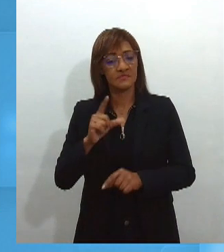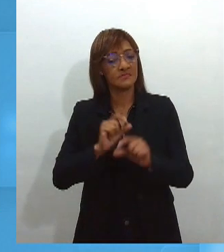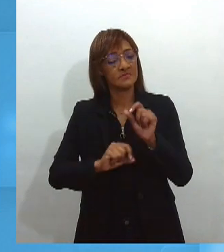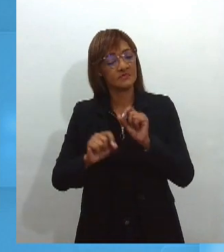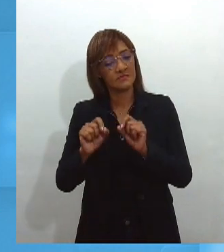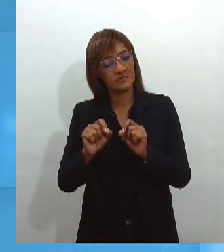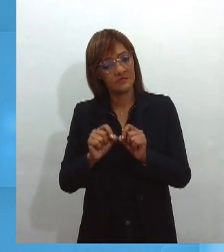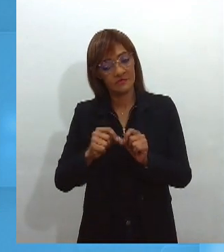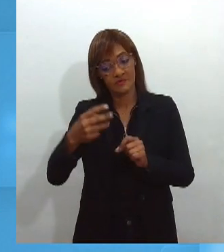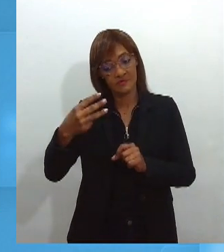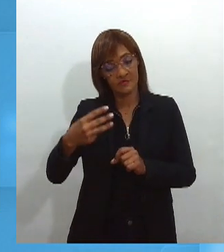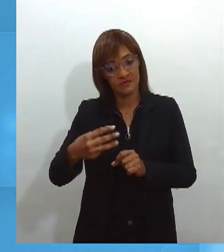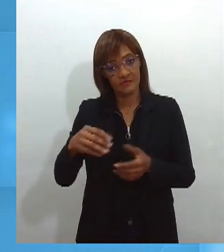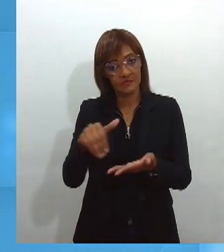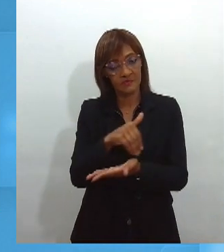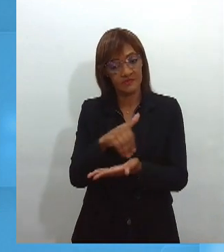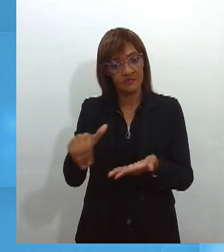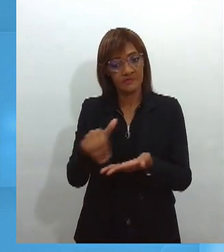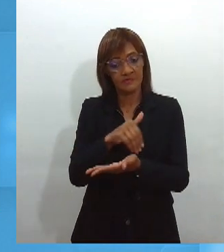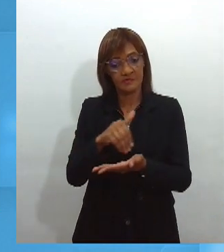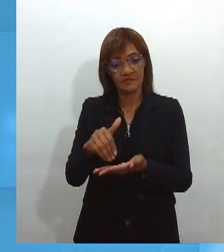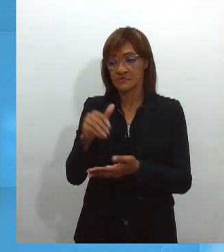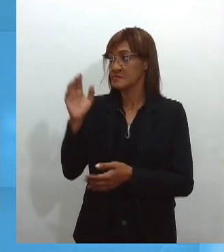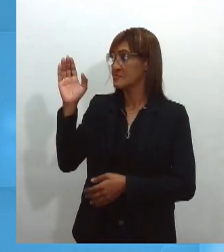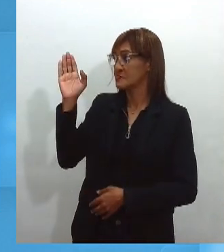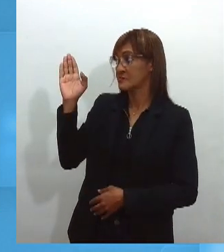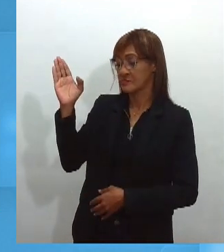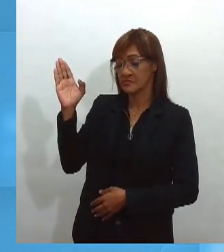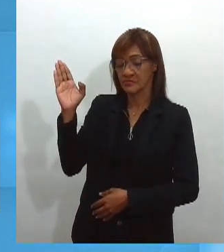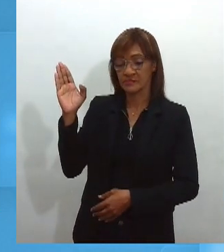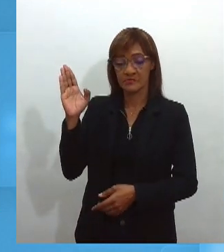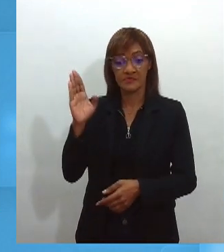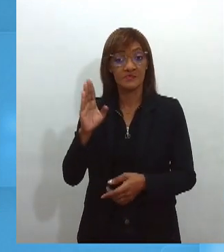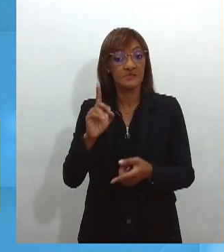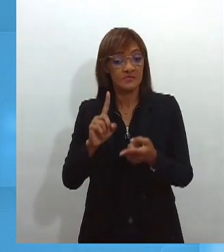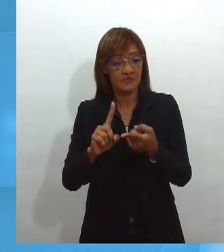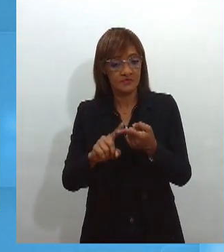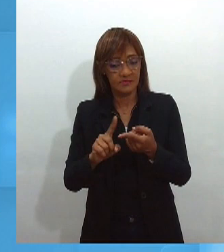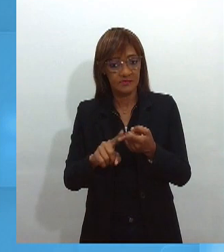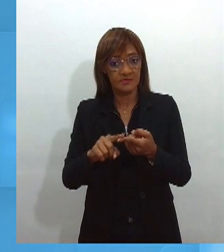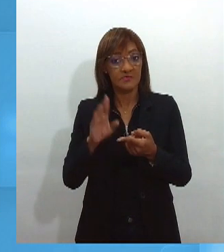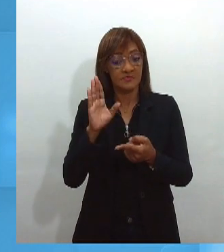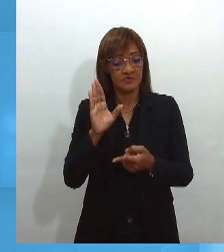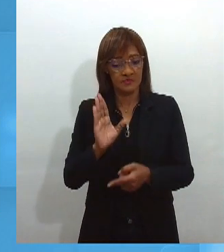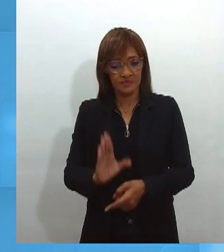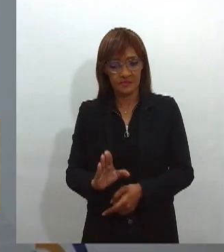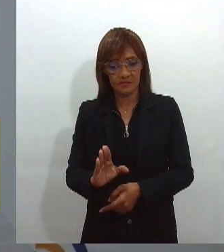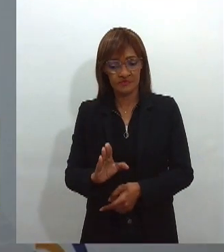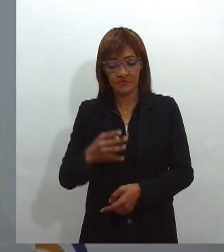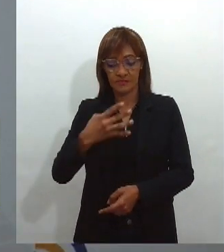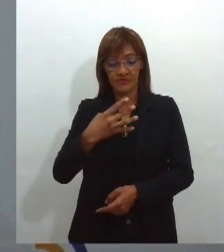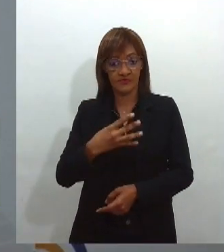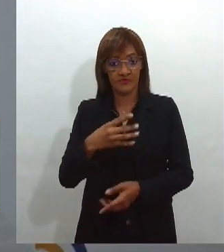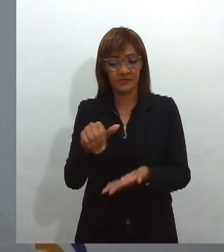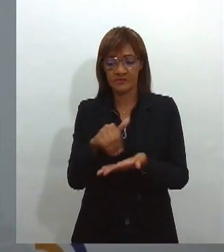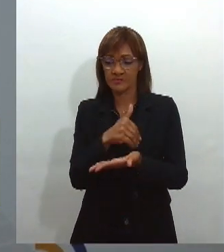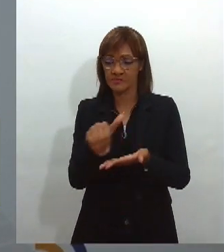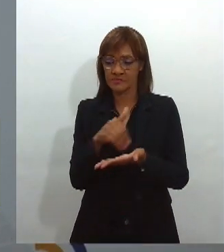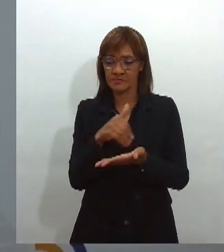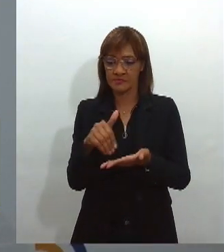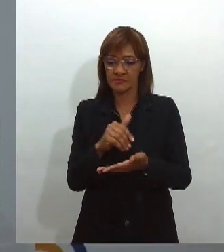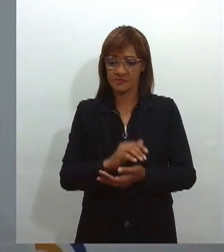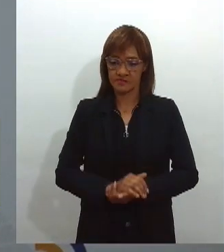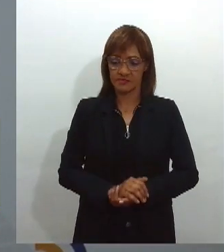terceira secretária e o deputado Geórgio Passos, do Cidadania, como quarto secretário. A gente fica feliz aí